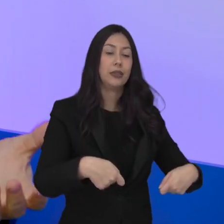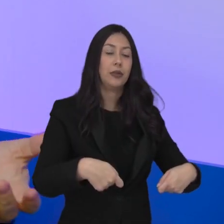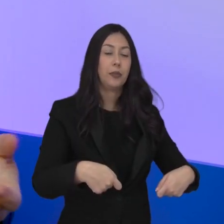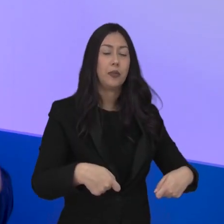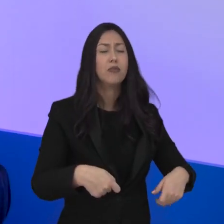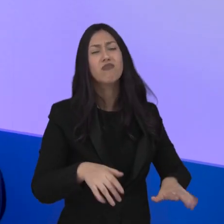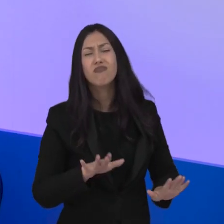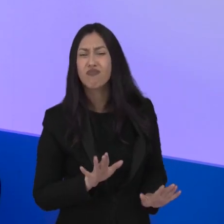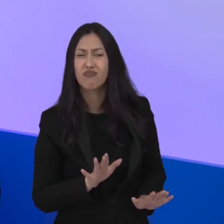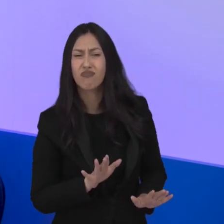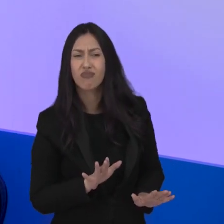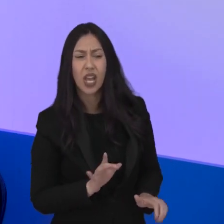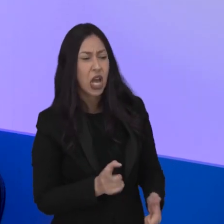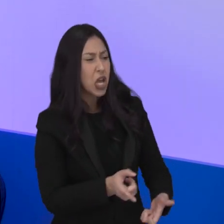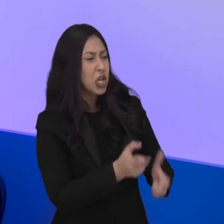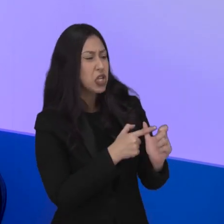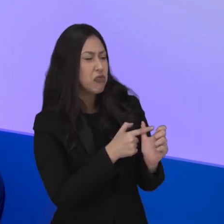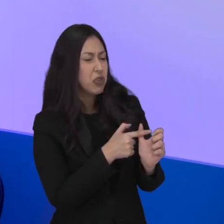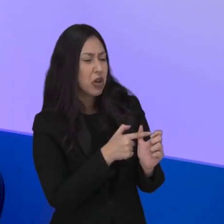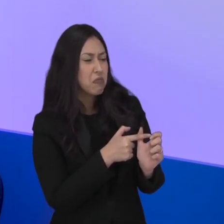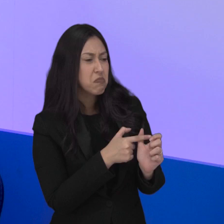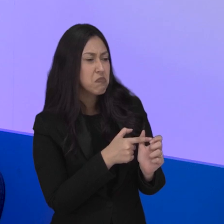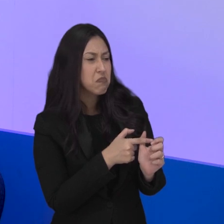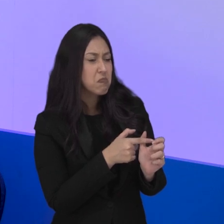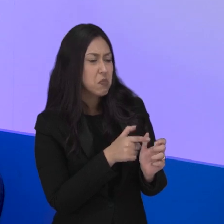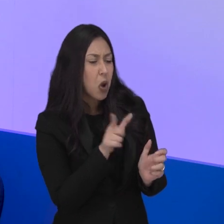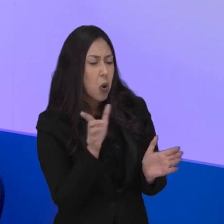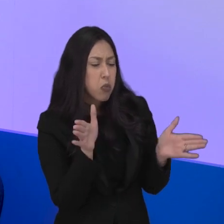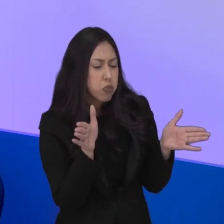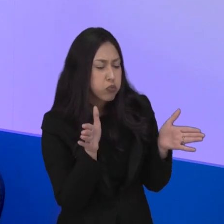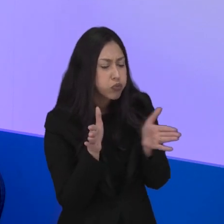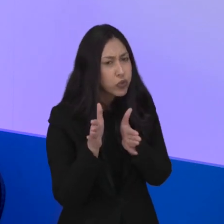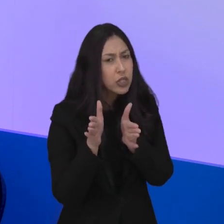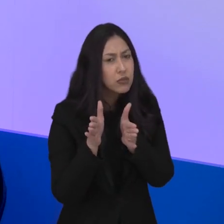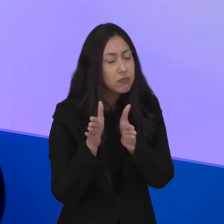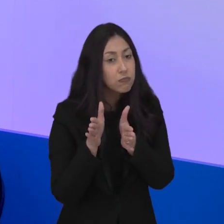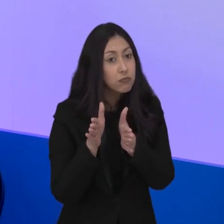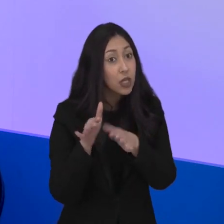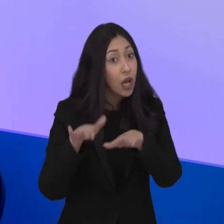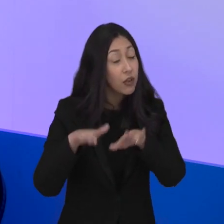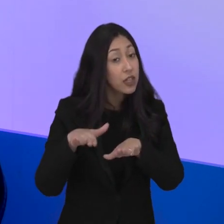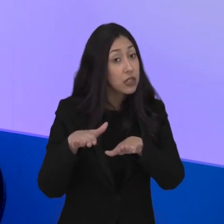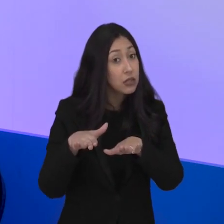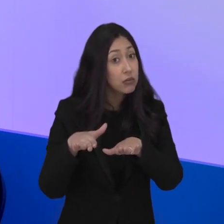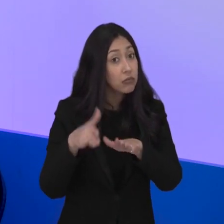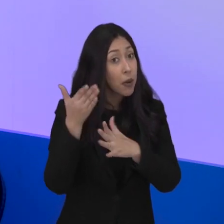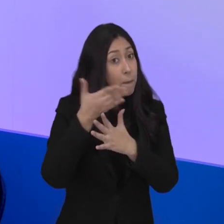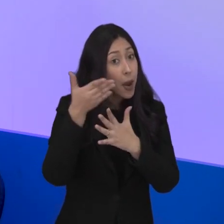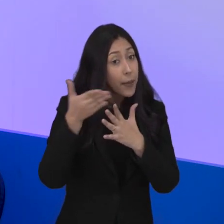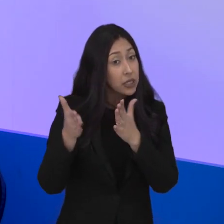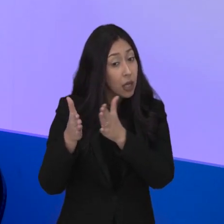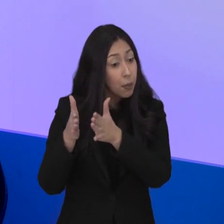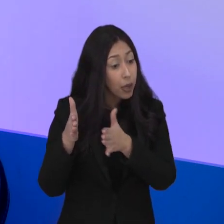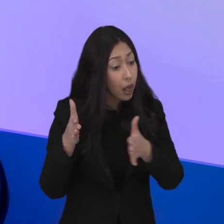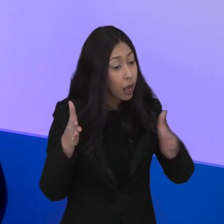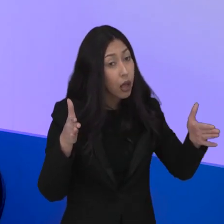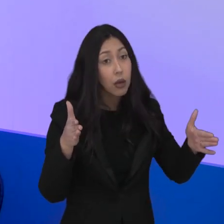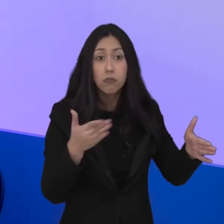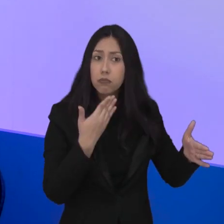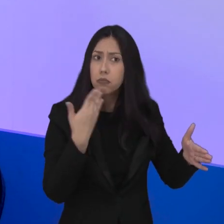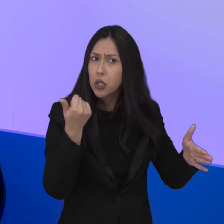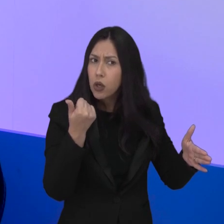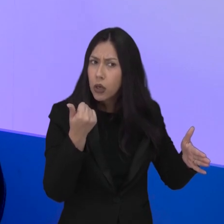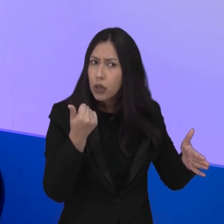olha para isso aqui. Será que a dívida de curto prazo ela não poderia, né, não poderia ser algo mais alongado?